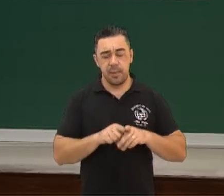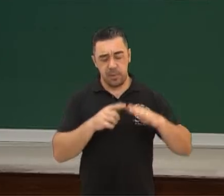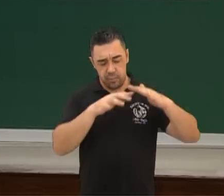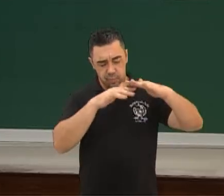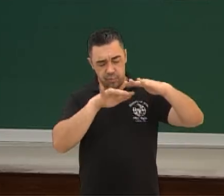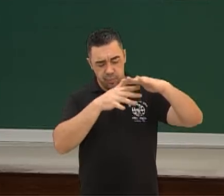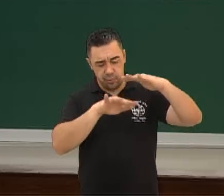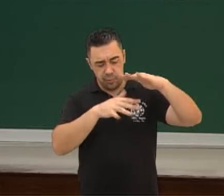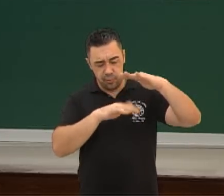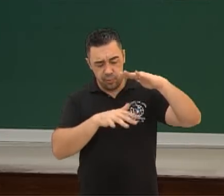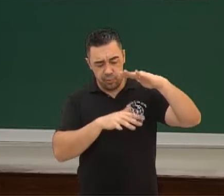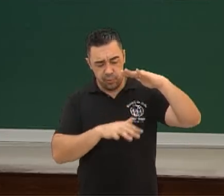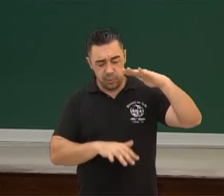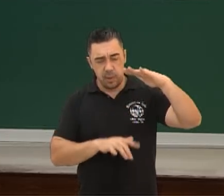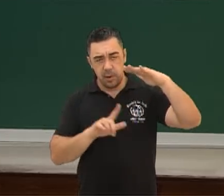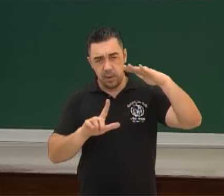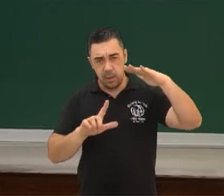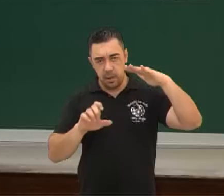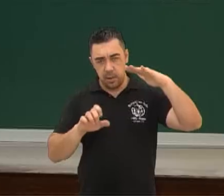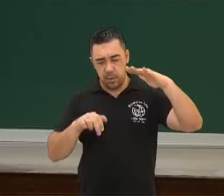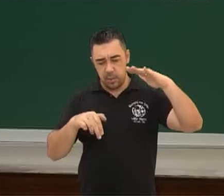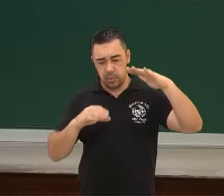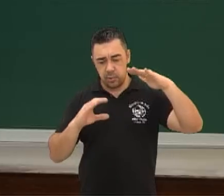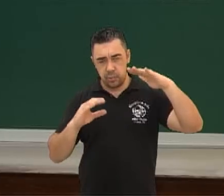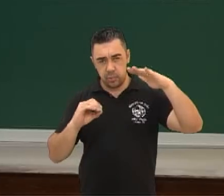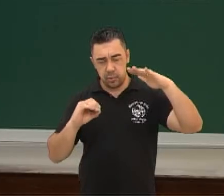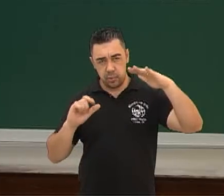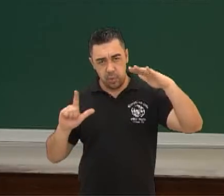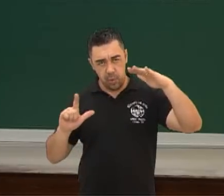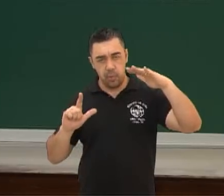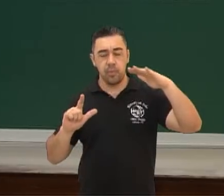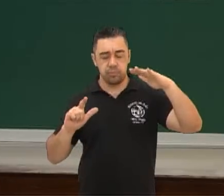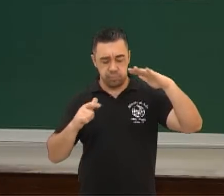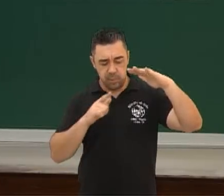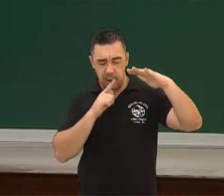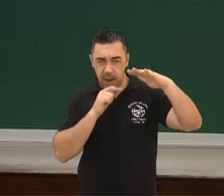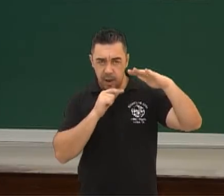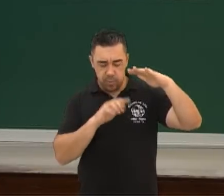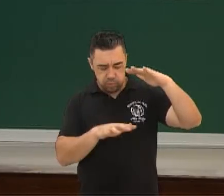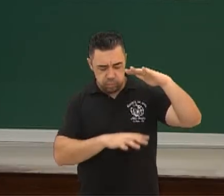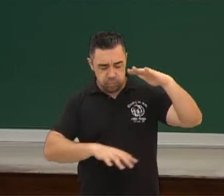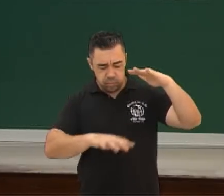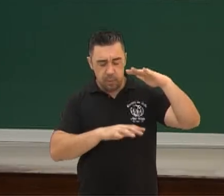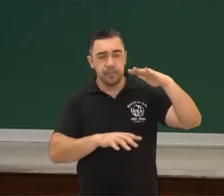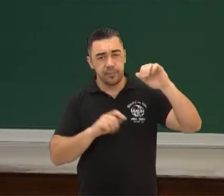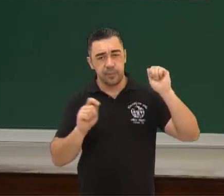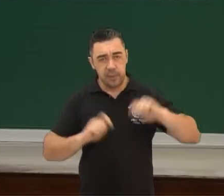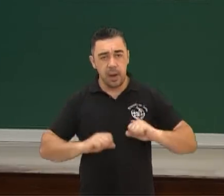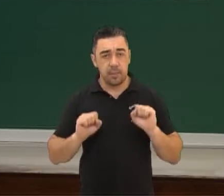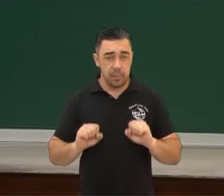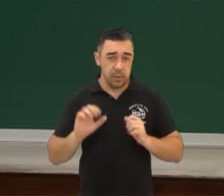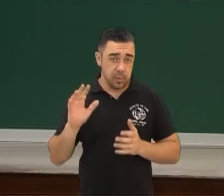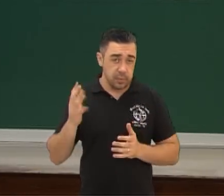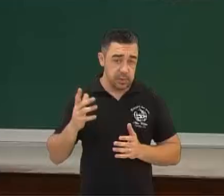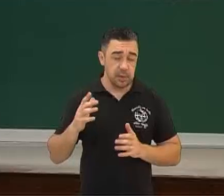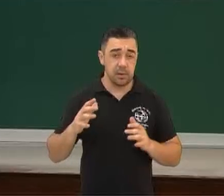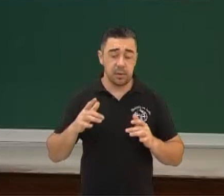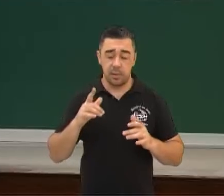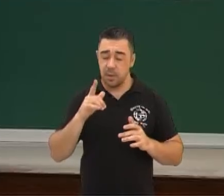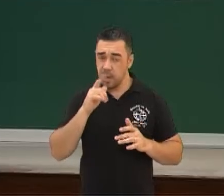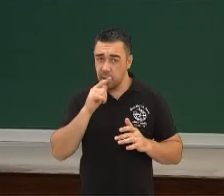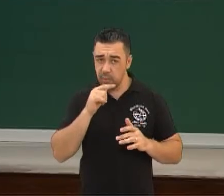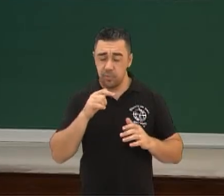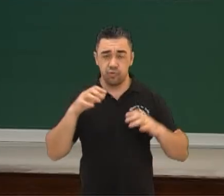freático, essa poluição do uso dos agrotóxicos, né? Eles podem ser levados pelas águas da chuva e chegar até os rios também, então